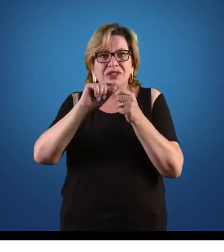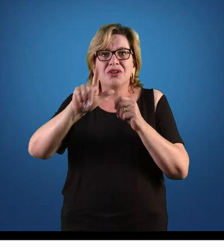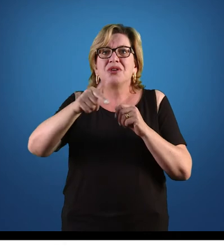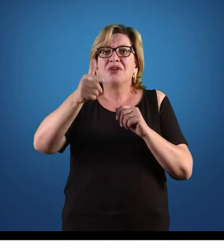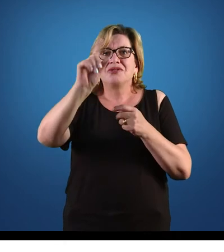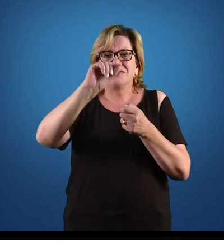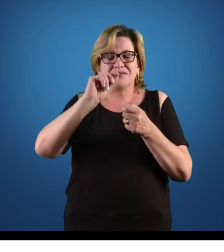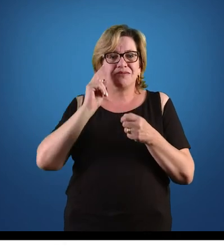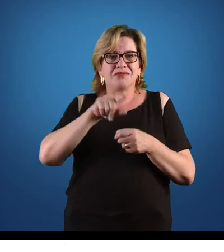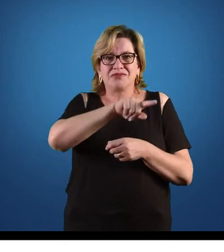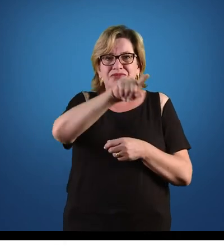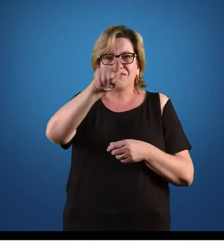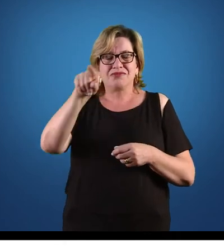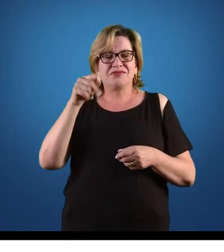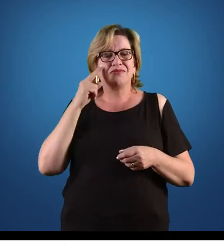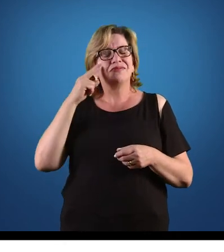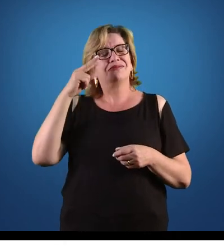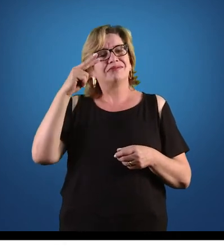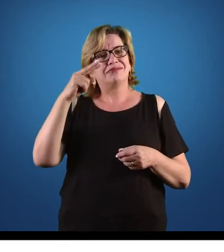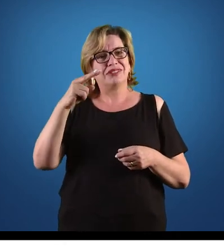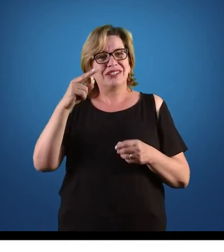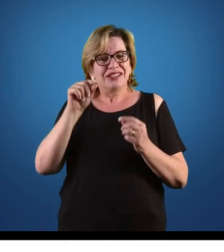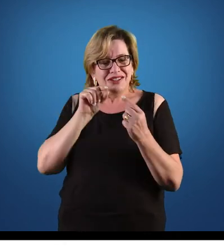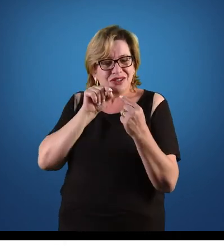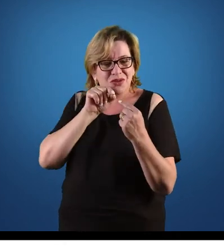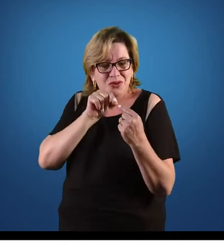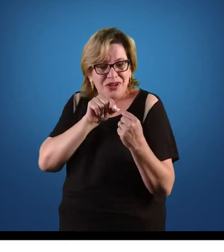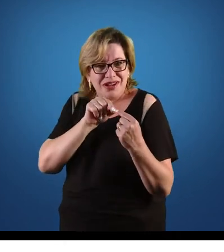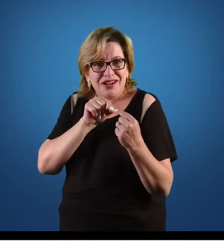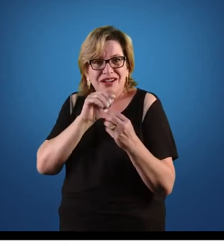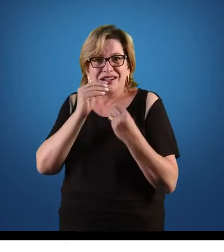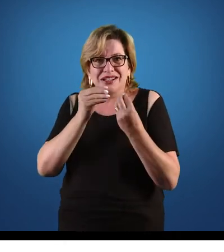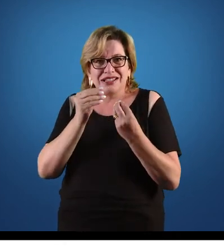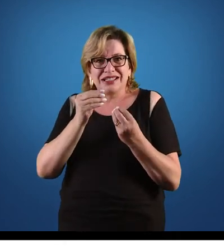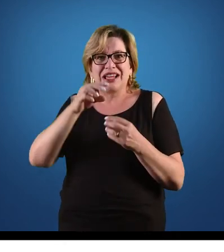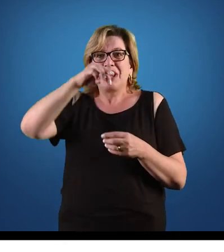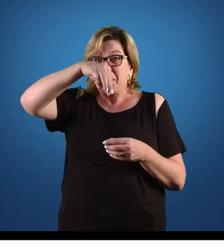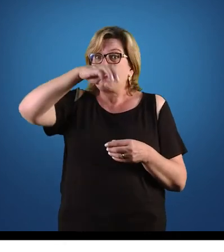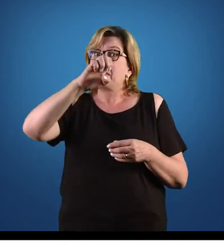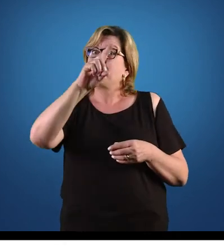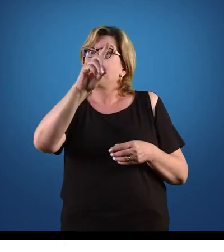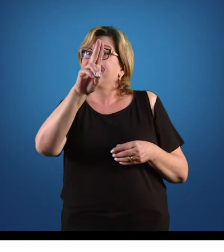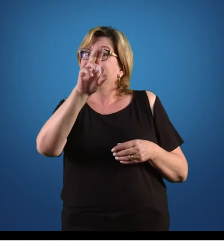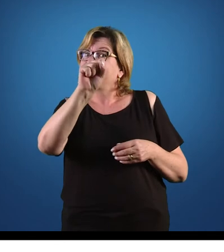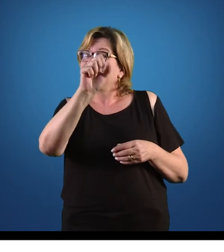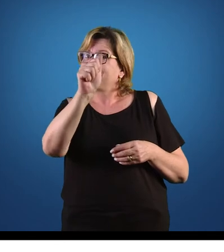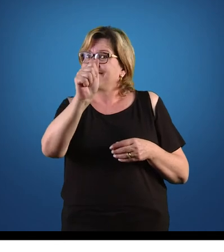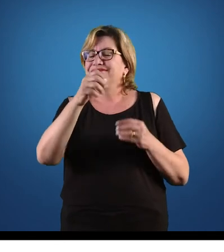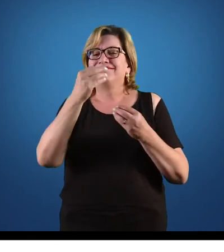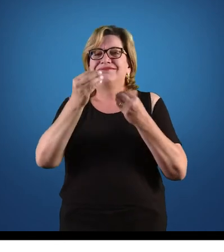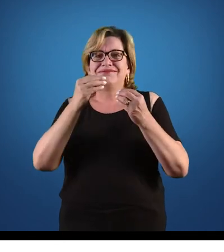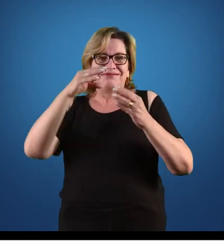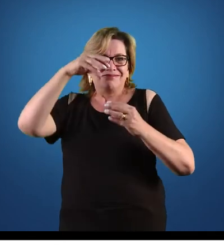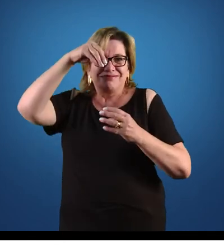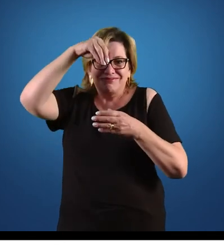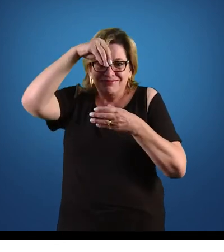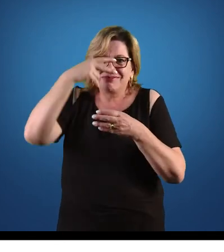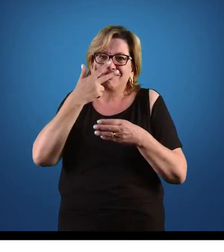ver, você vai conseguir ver o bichinho, no caso aqui uma medusa, né? Uma